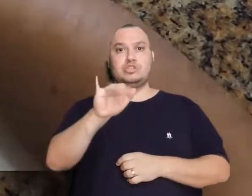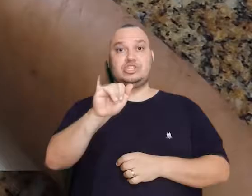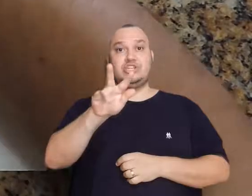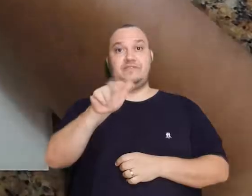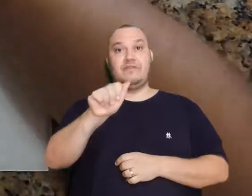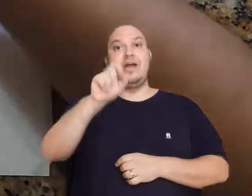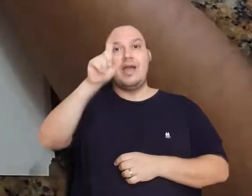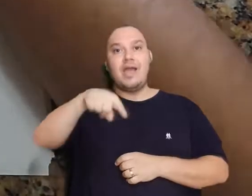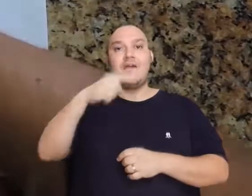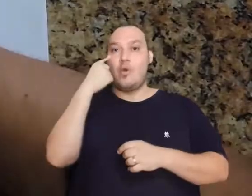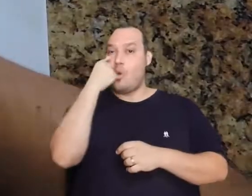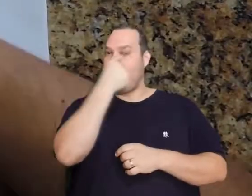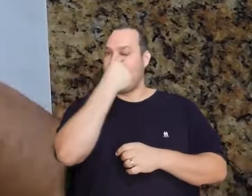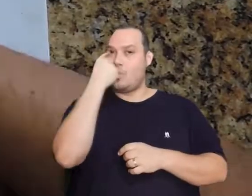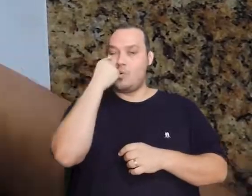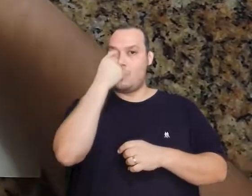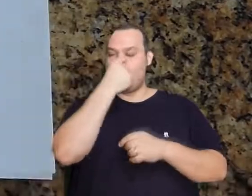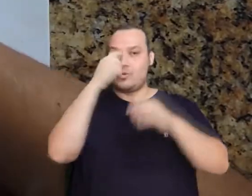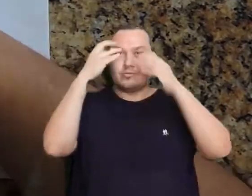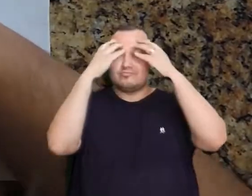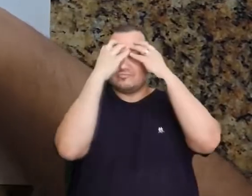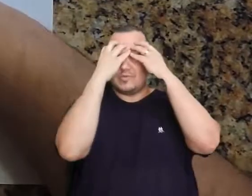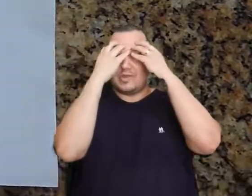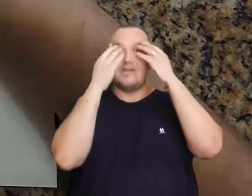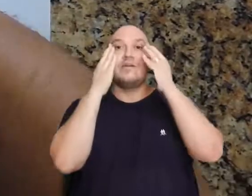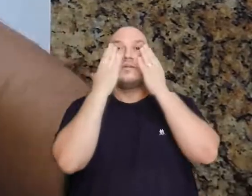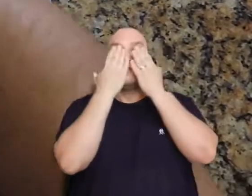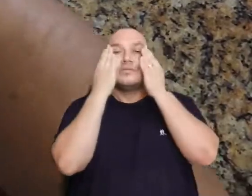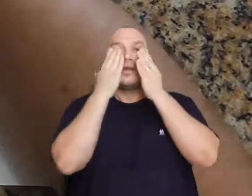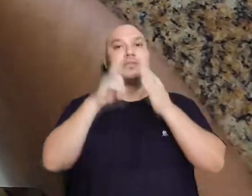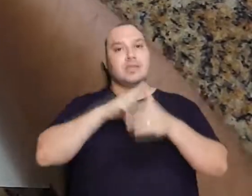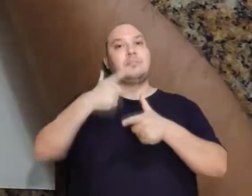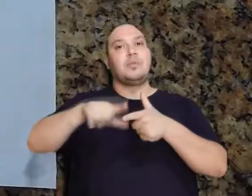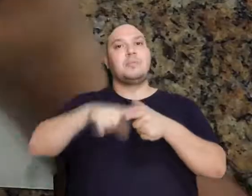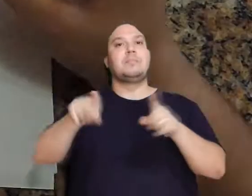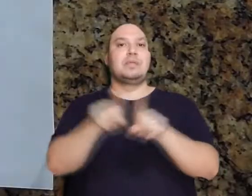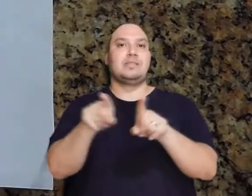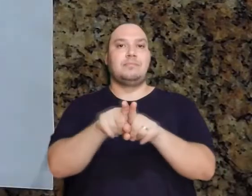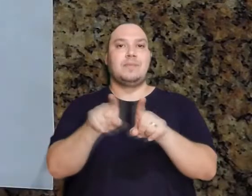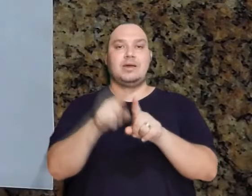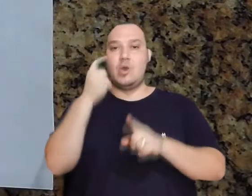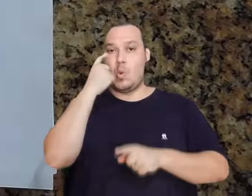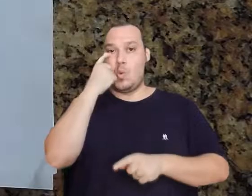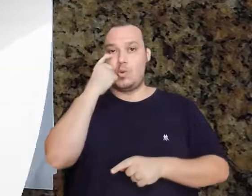membrana superficial na frente do olho e na região interna da pálpebra.